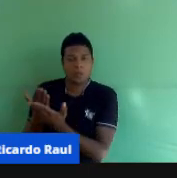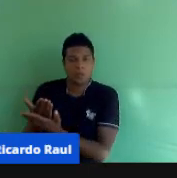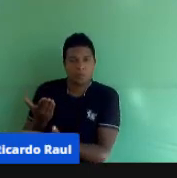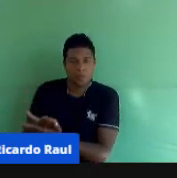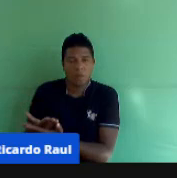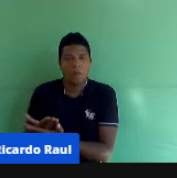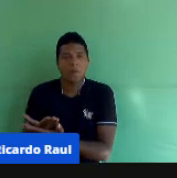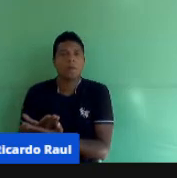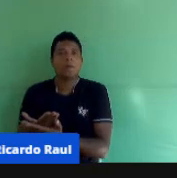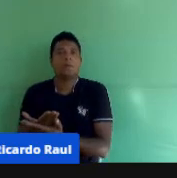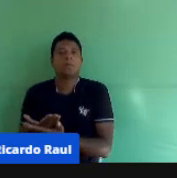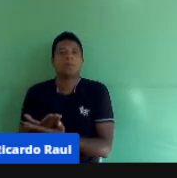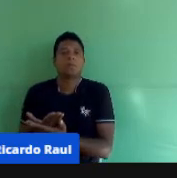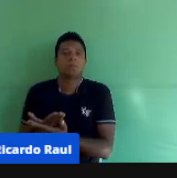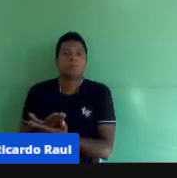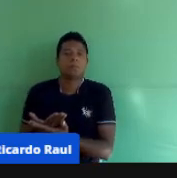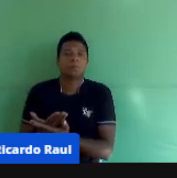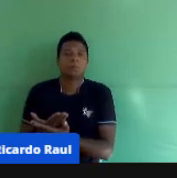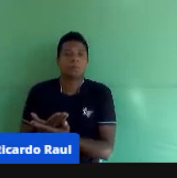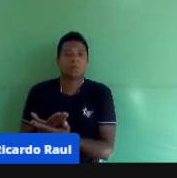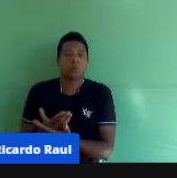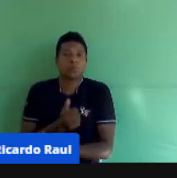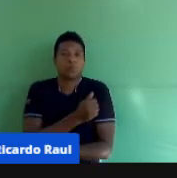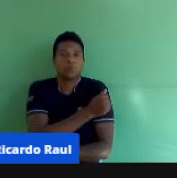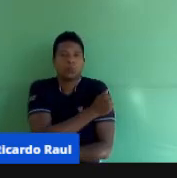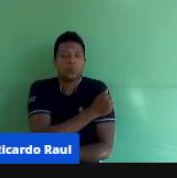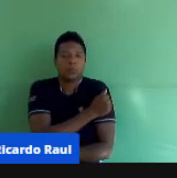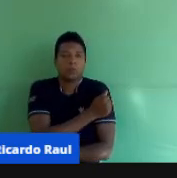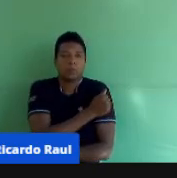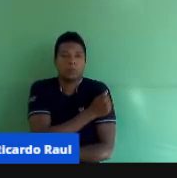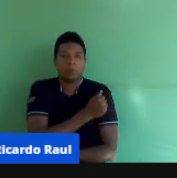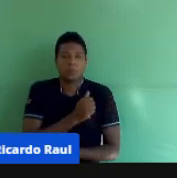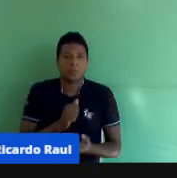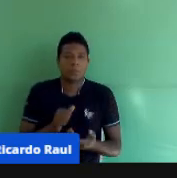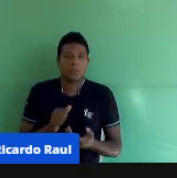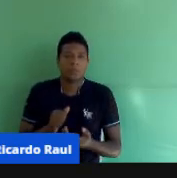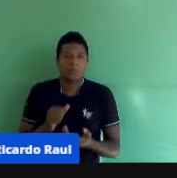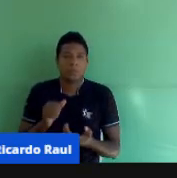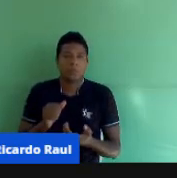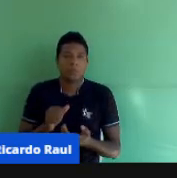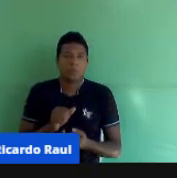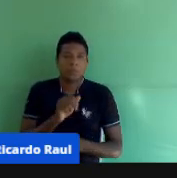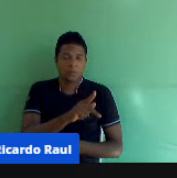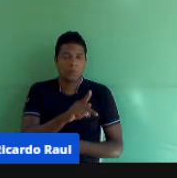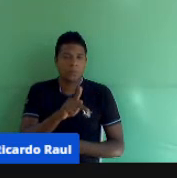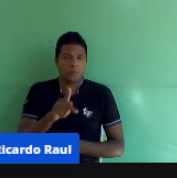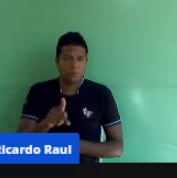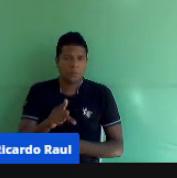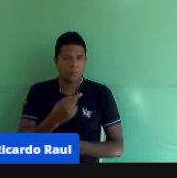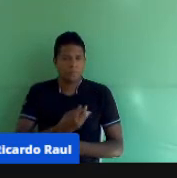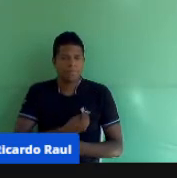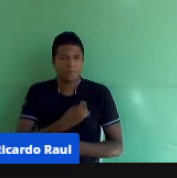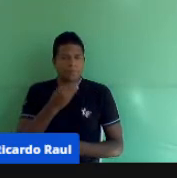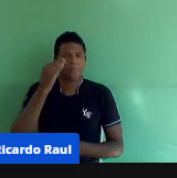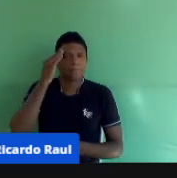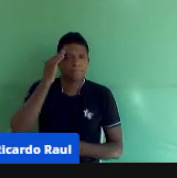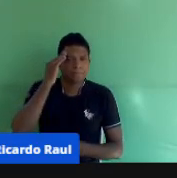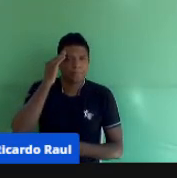realidade do aluno, de acordo com a realidade do professor, tá? A gente entende